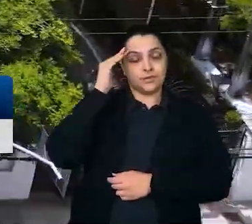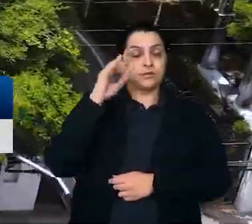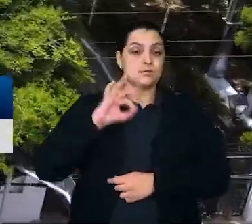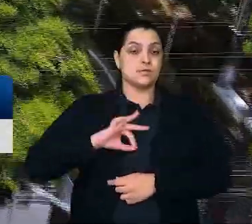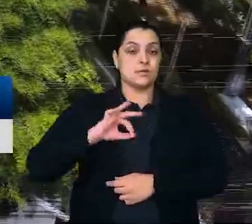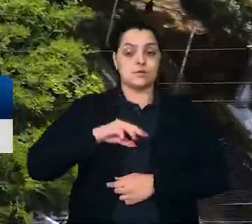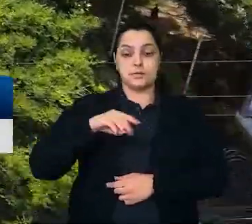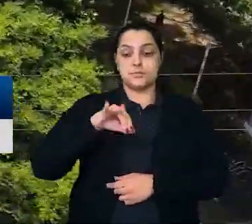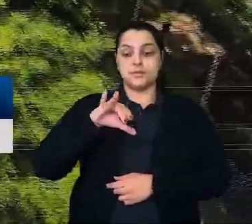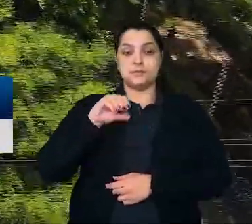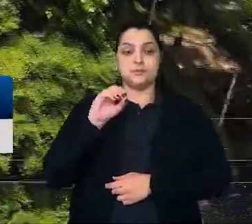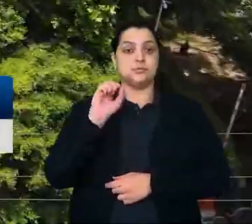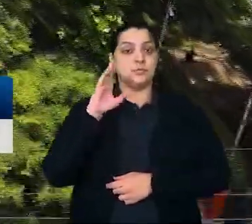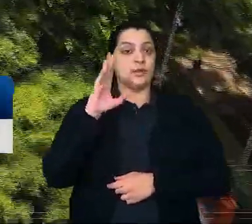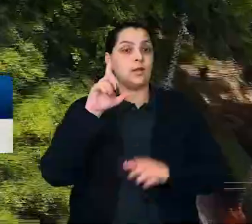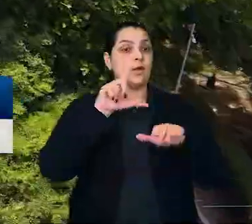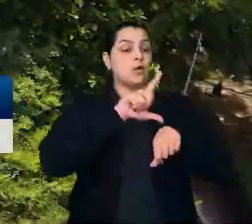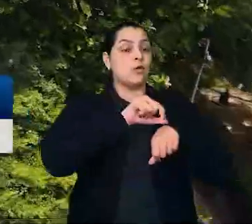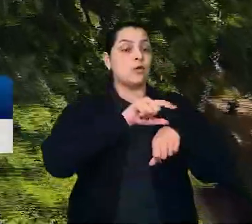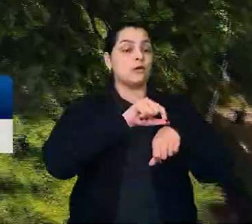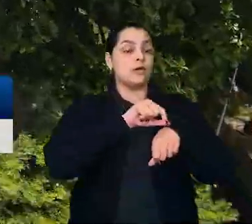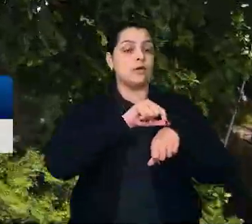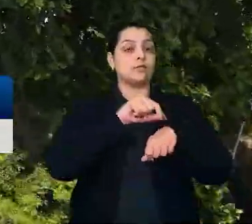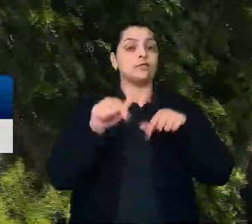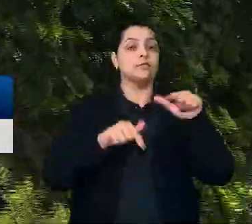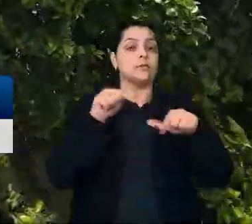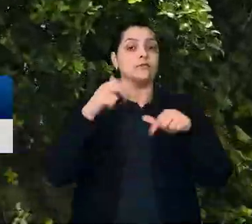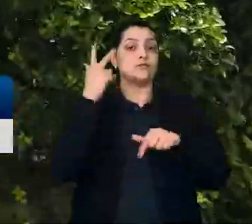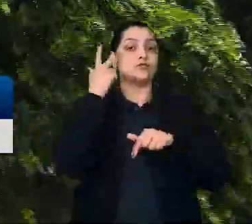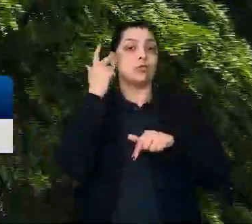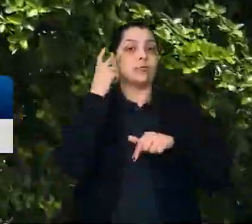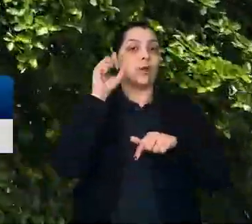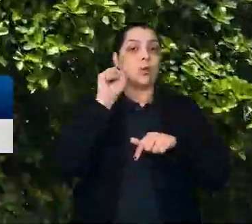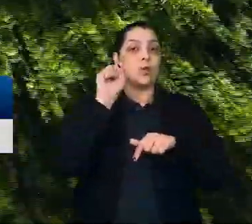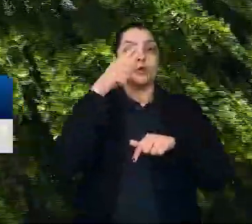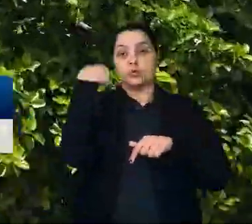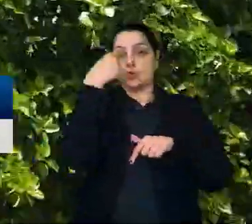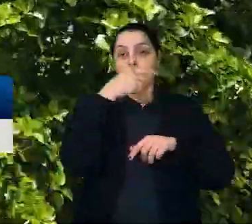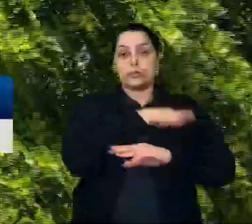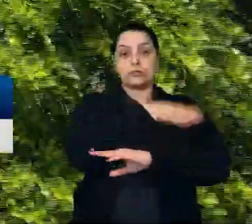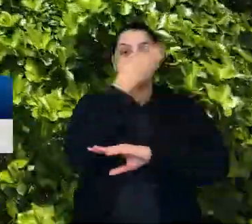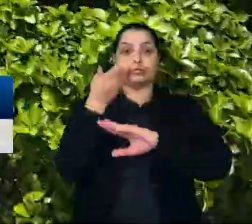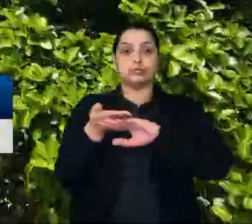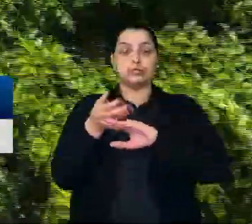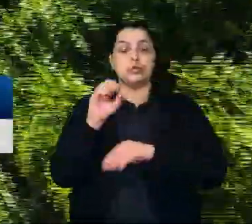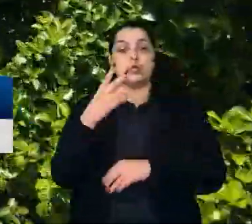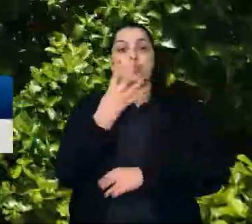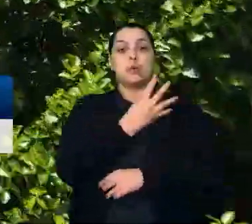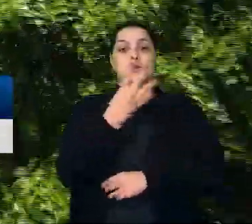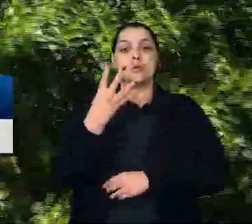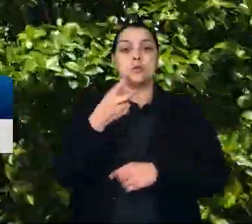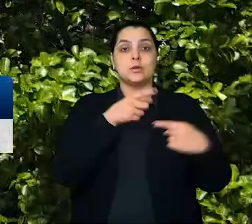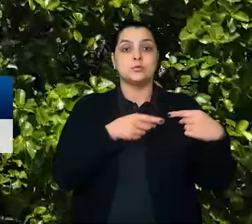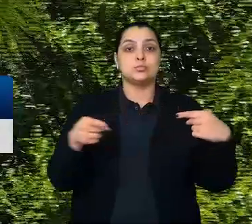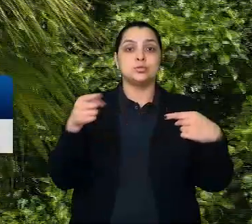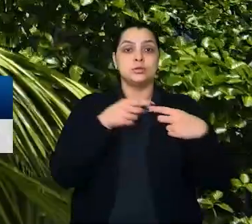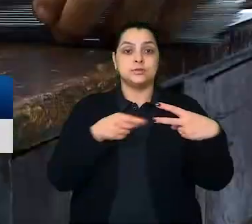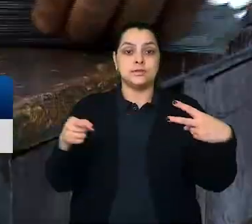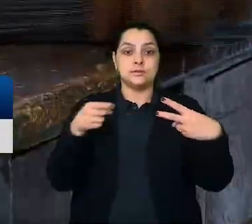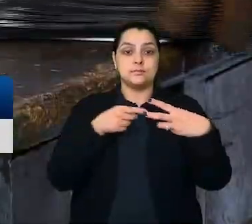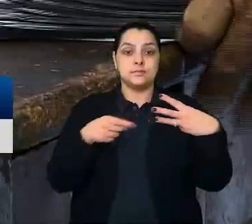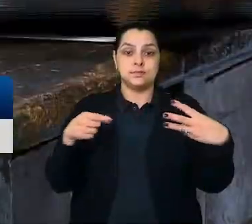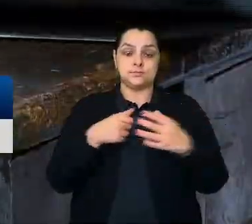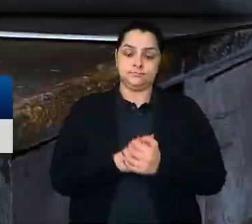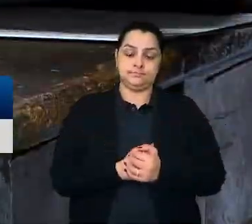salário mínimo tem relação com a jornada normal de serviço de 8 horas diárias ou 44 horas semanais.